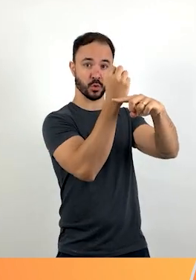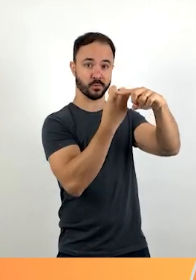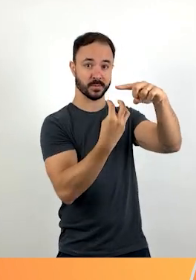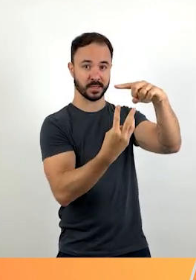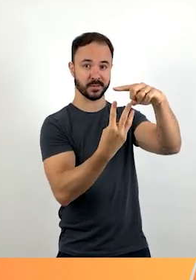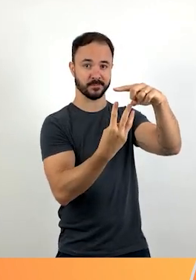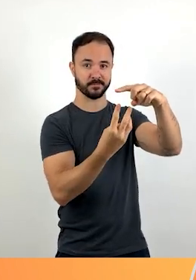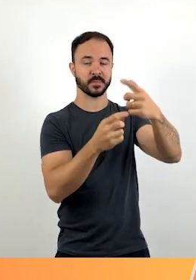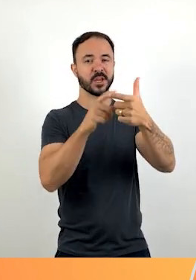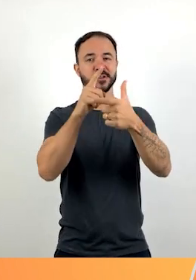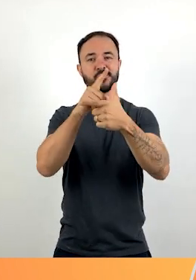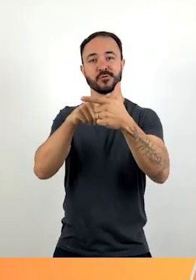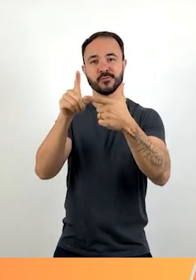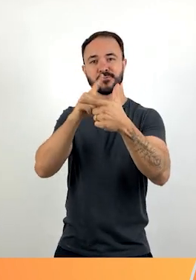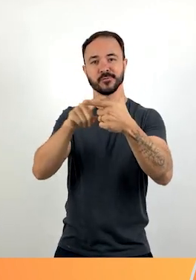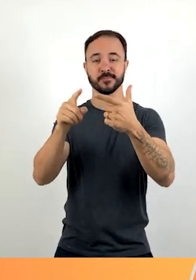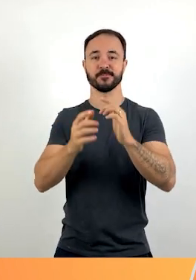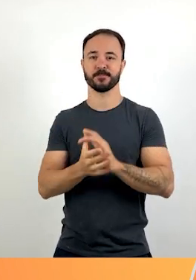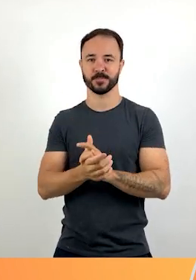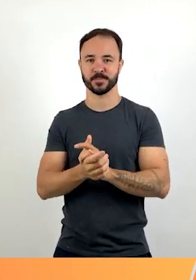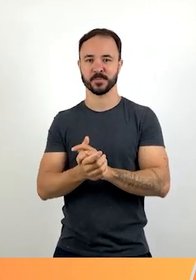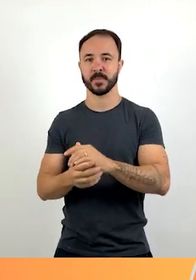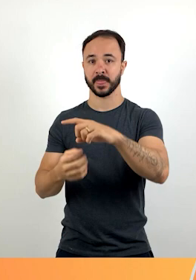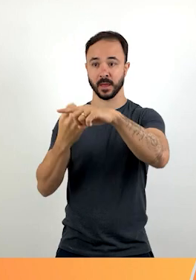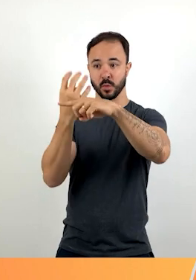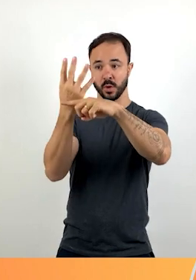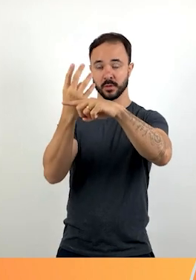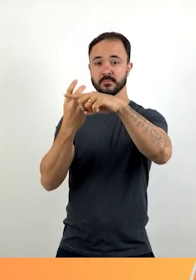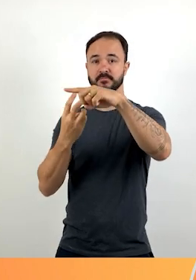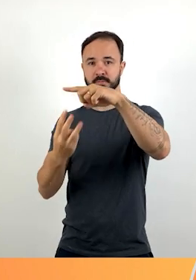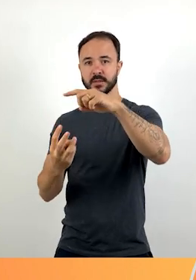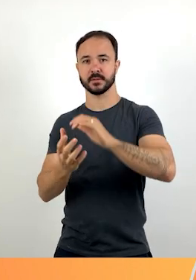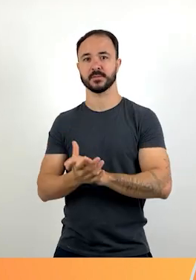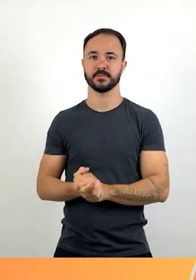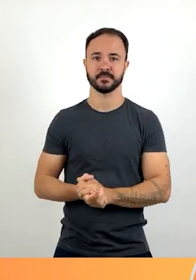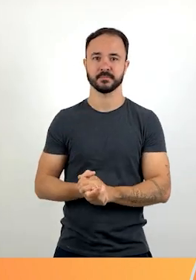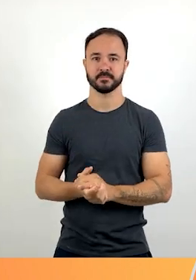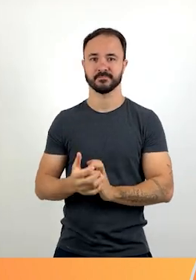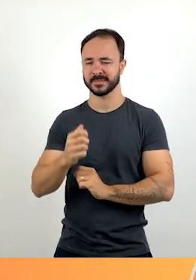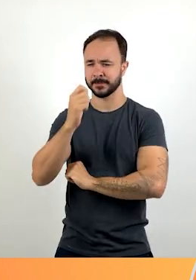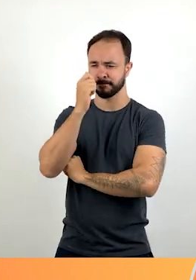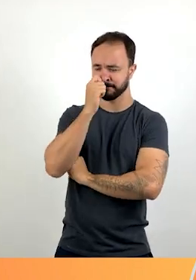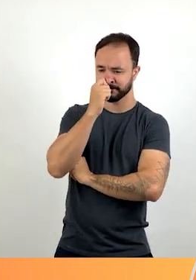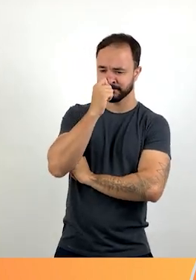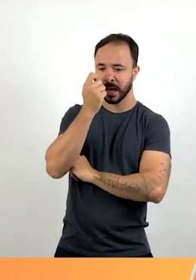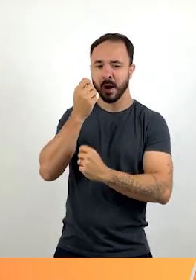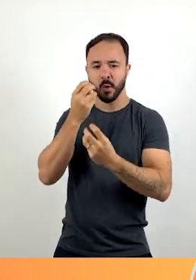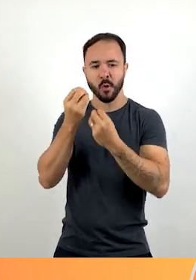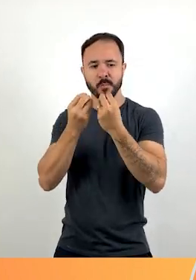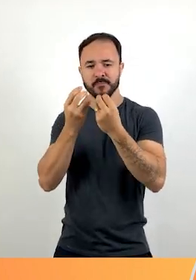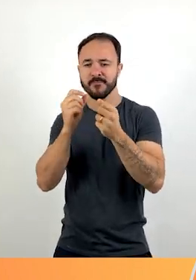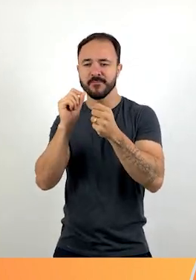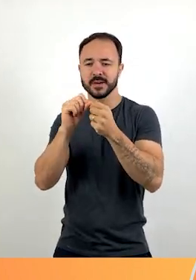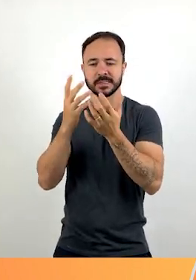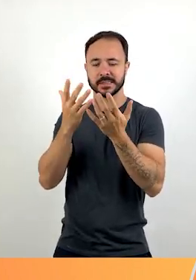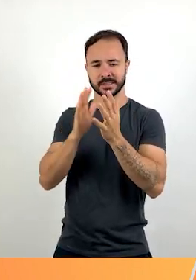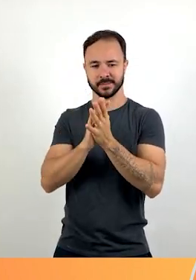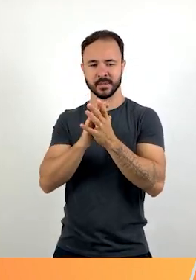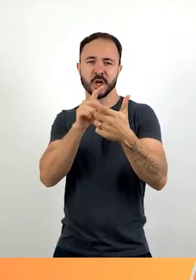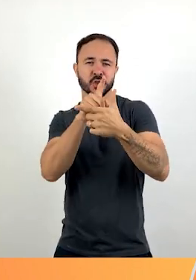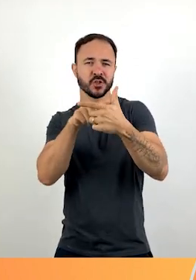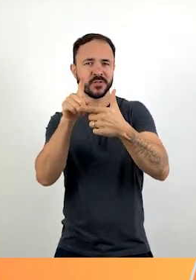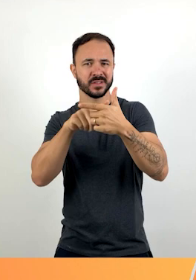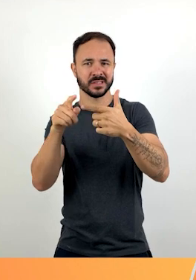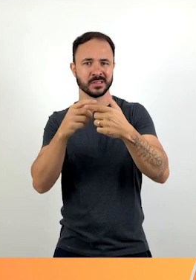dividido por 4 sobre 3. Como que eu faço para prosseguir nas divisões